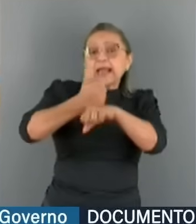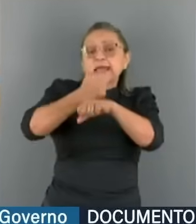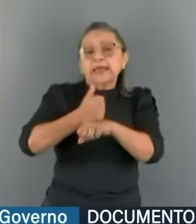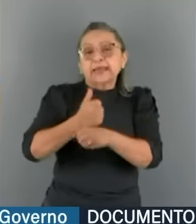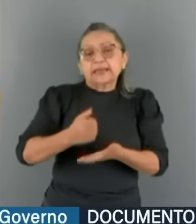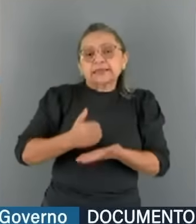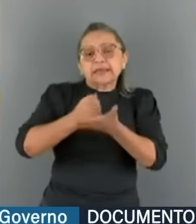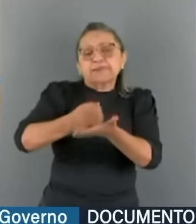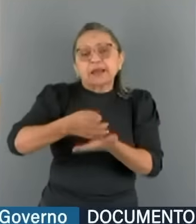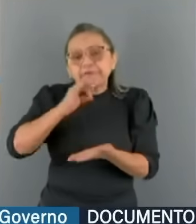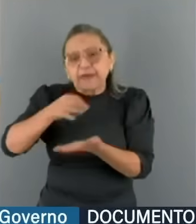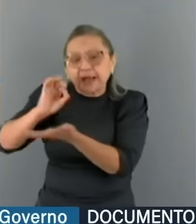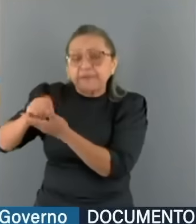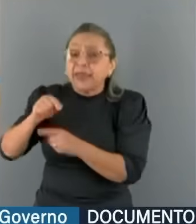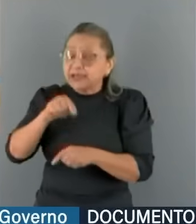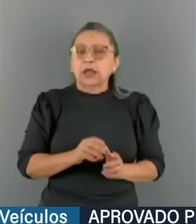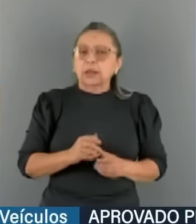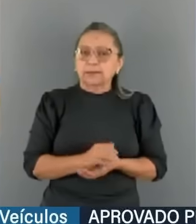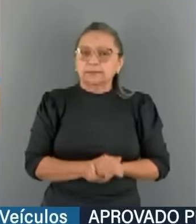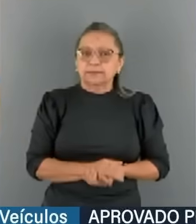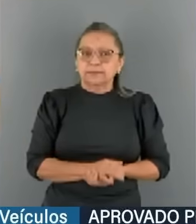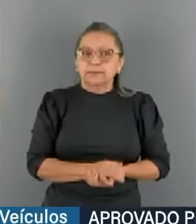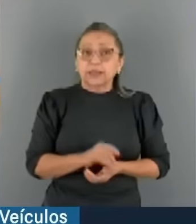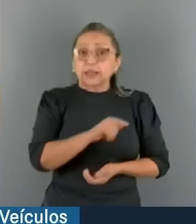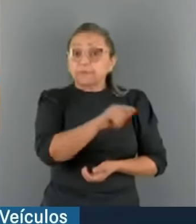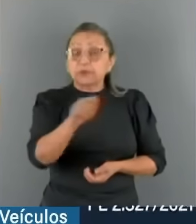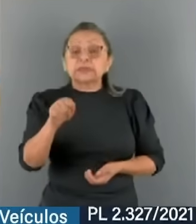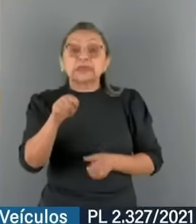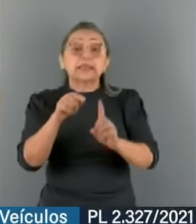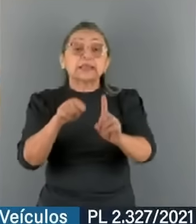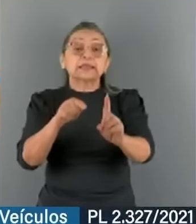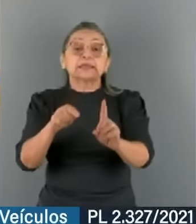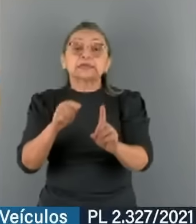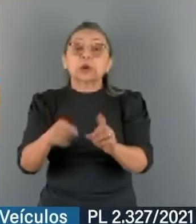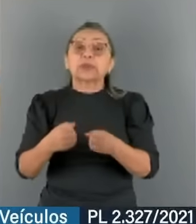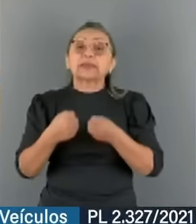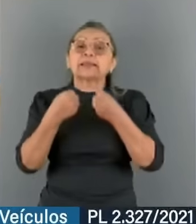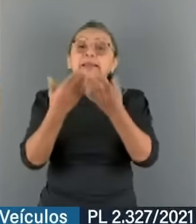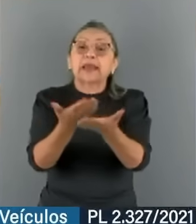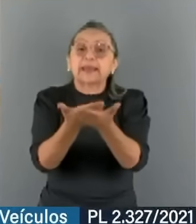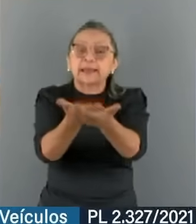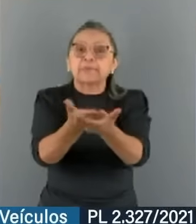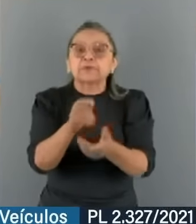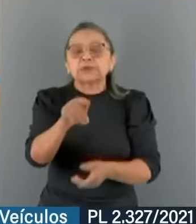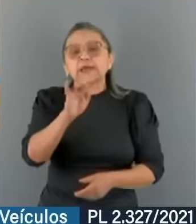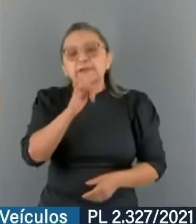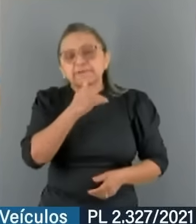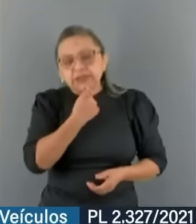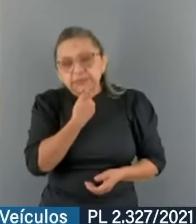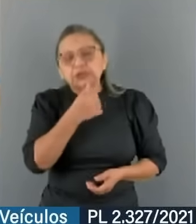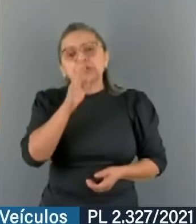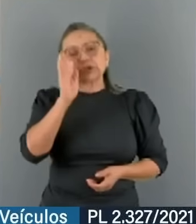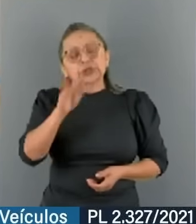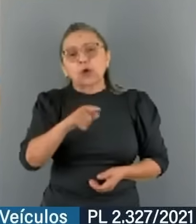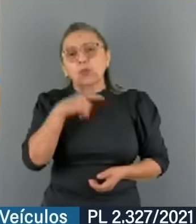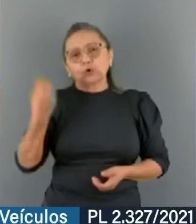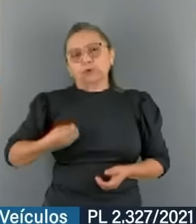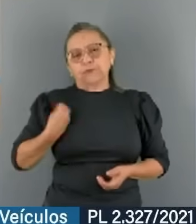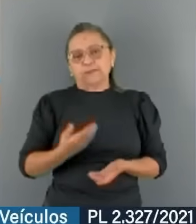café. É isso que tá acontecendo. E o senhor será entregue de bandeja. O senhor, infelizmente, já é um